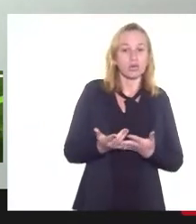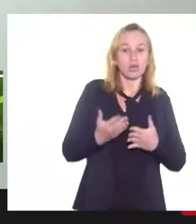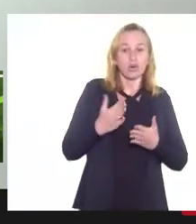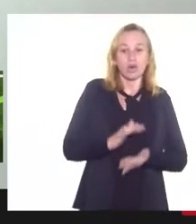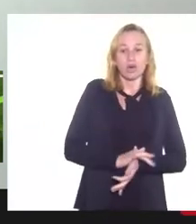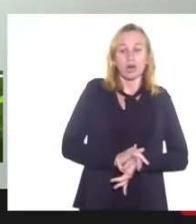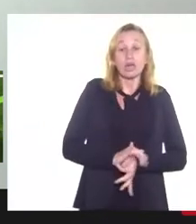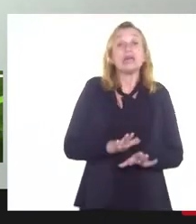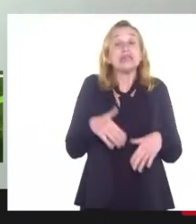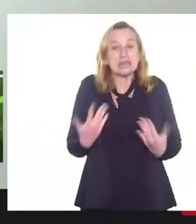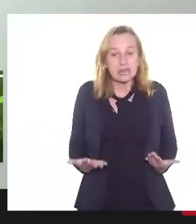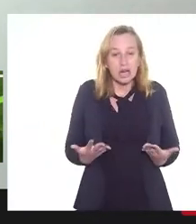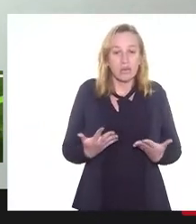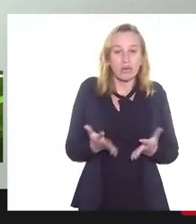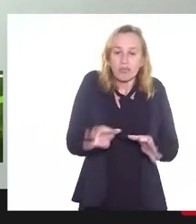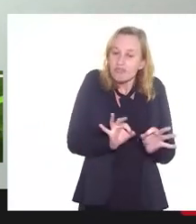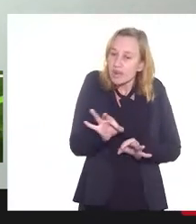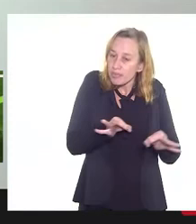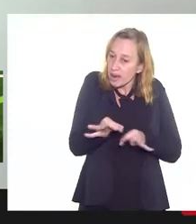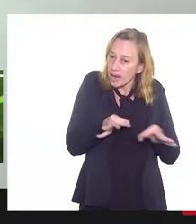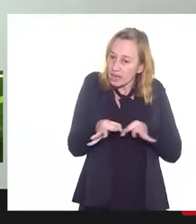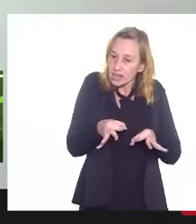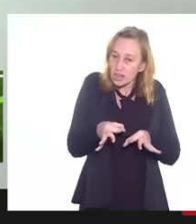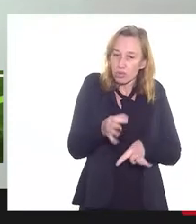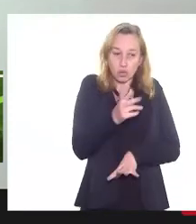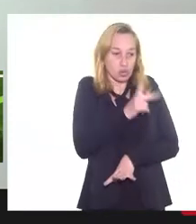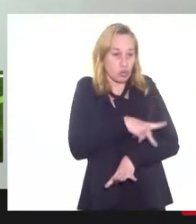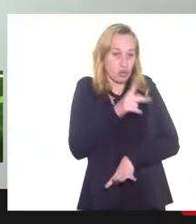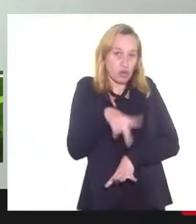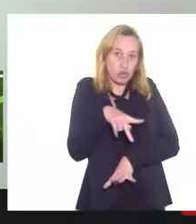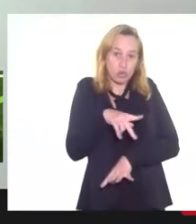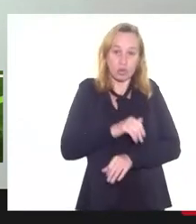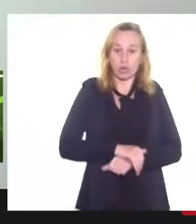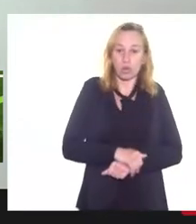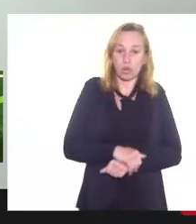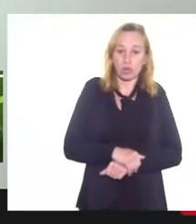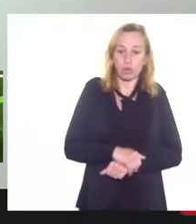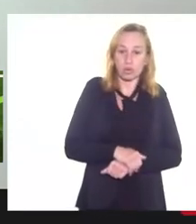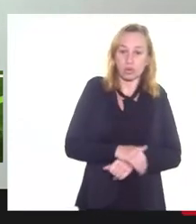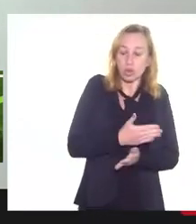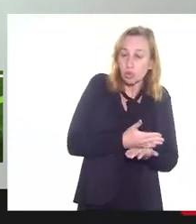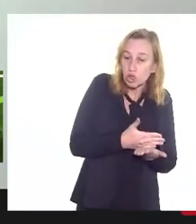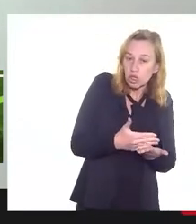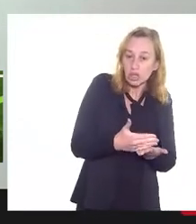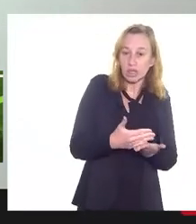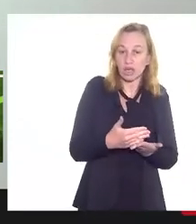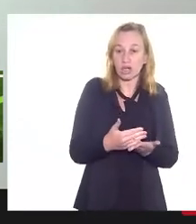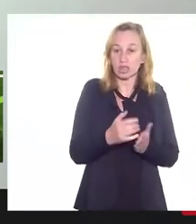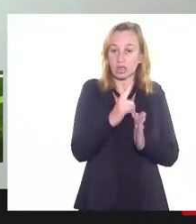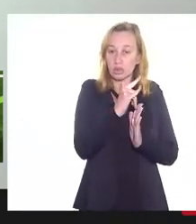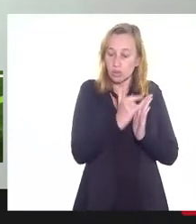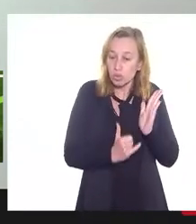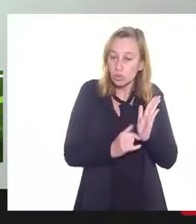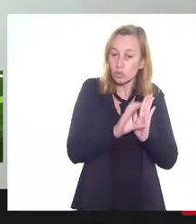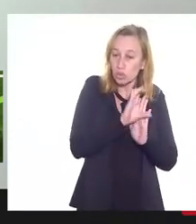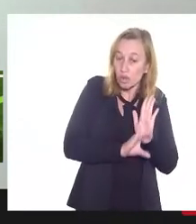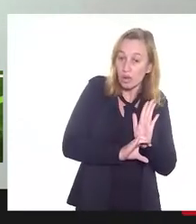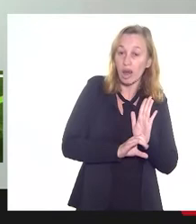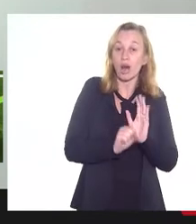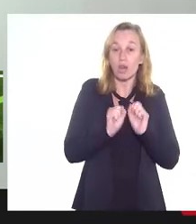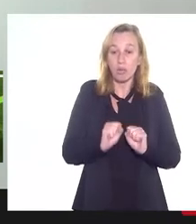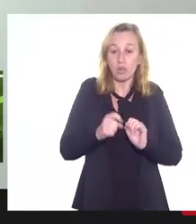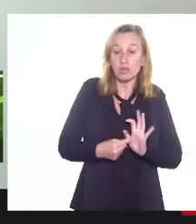professar. Então, a preparação dos professores para a introdução, um extracurricular para que possa mostrar